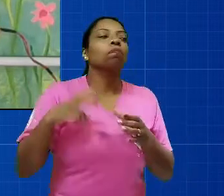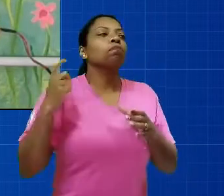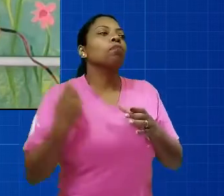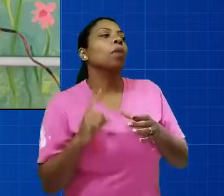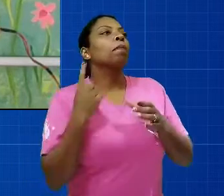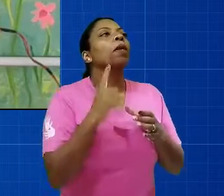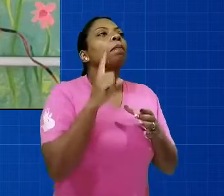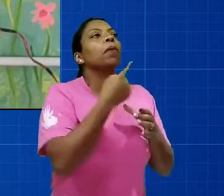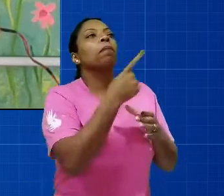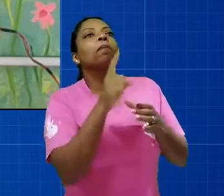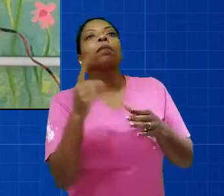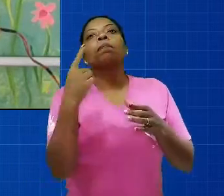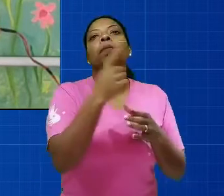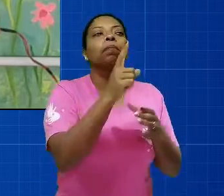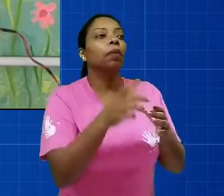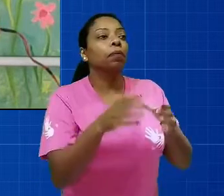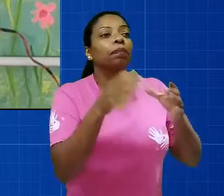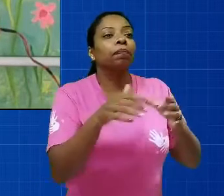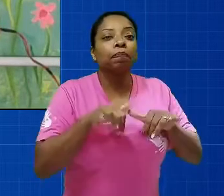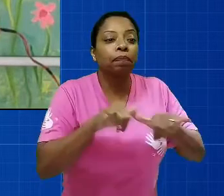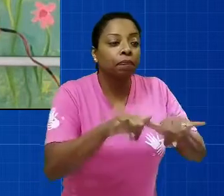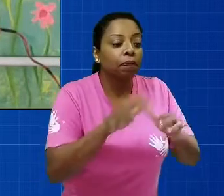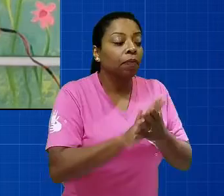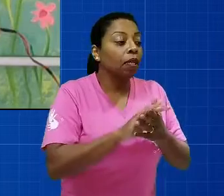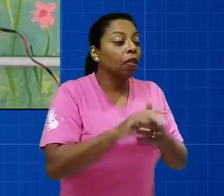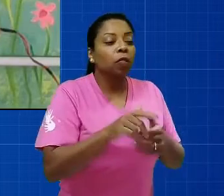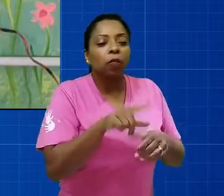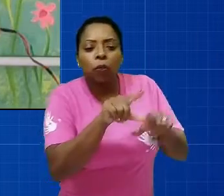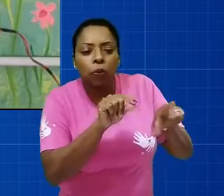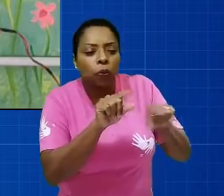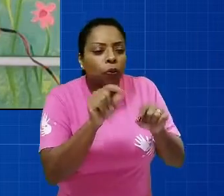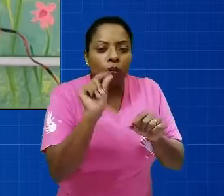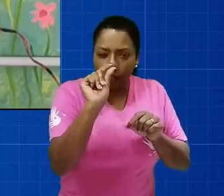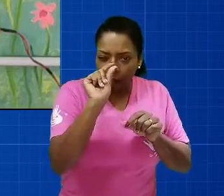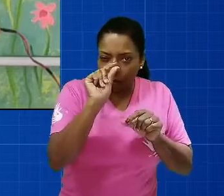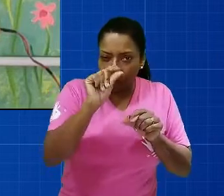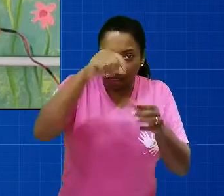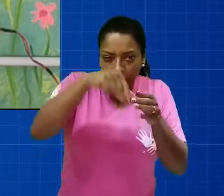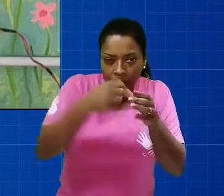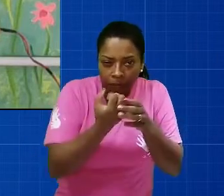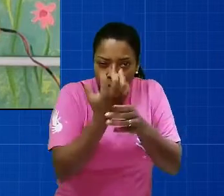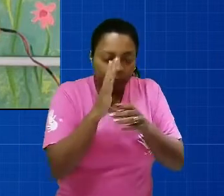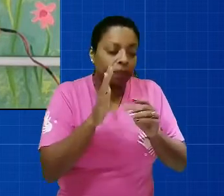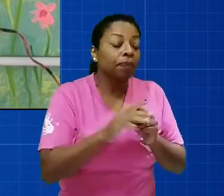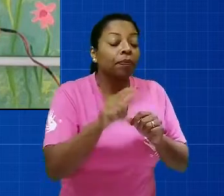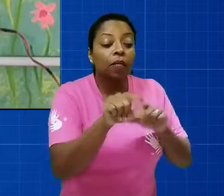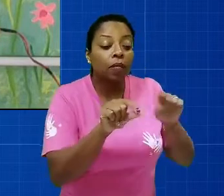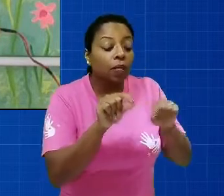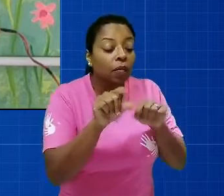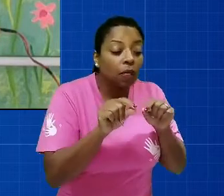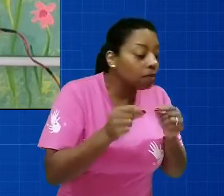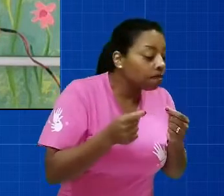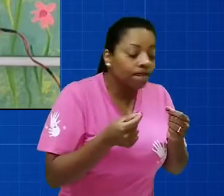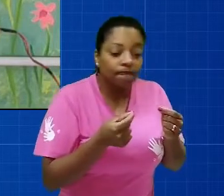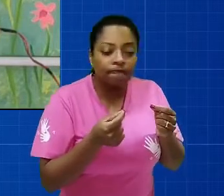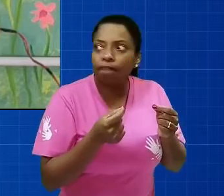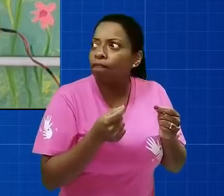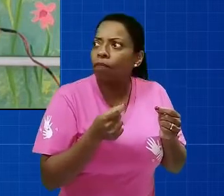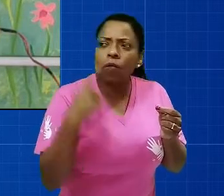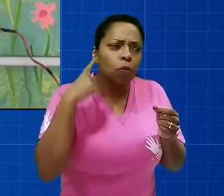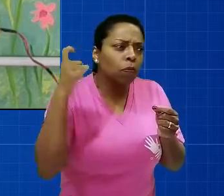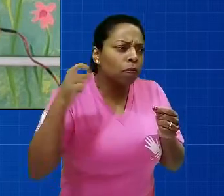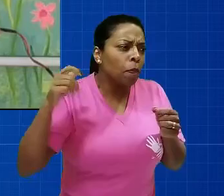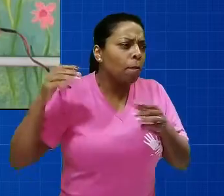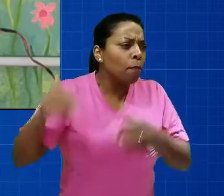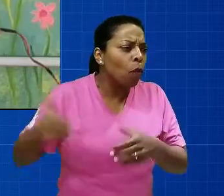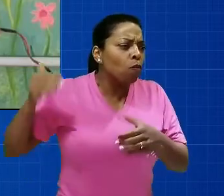sementes, ele escutou um barulho. Então, ele olhou para frente. Era uma caravana de camelos.